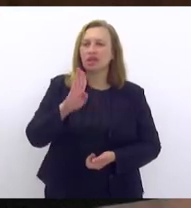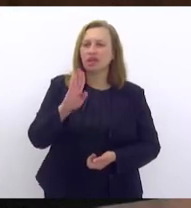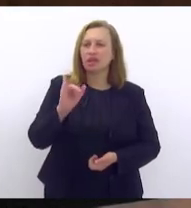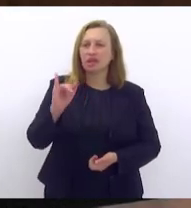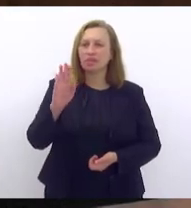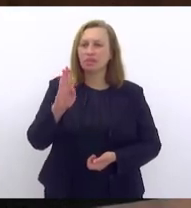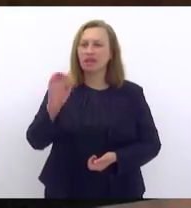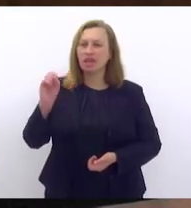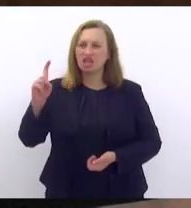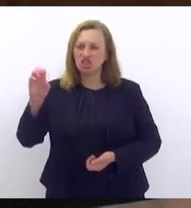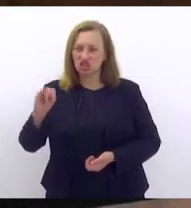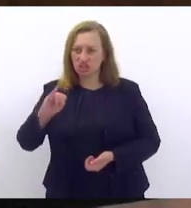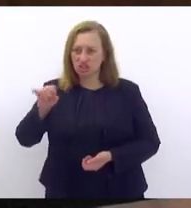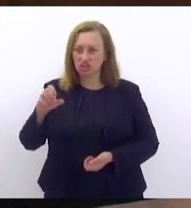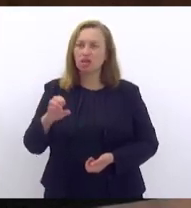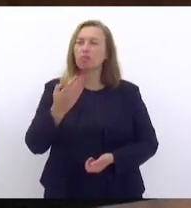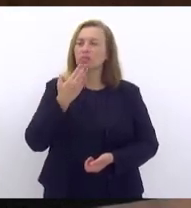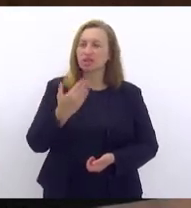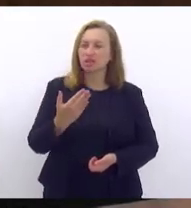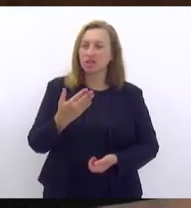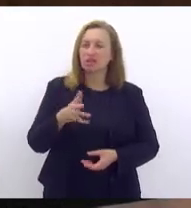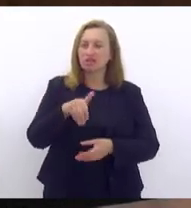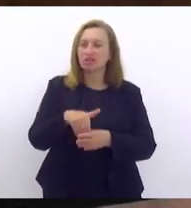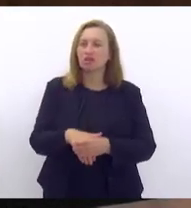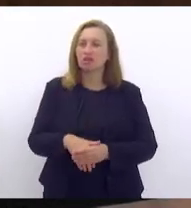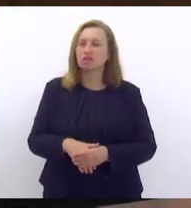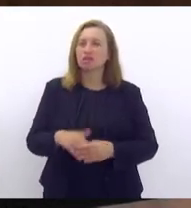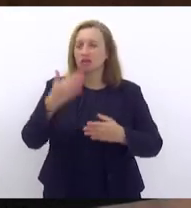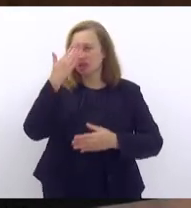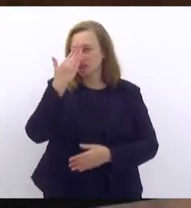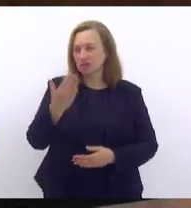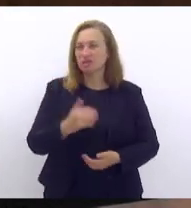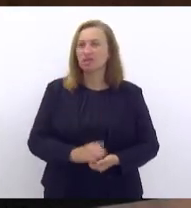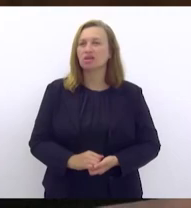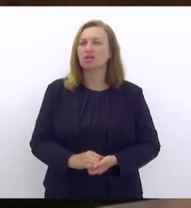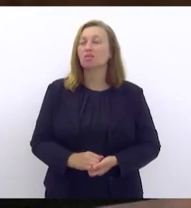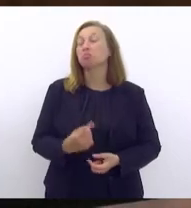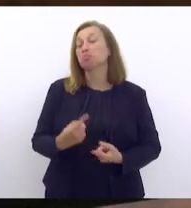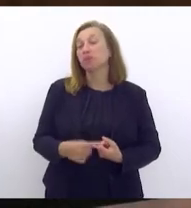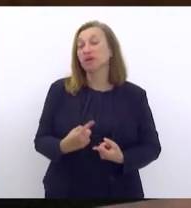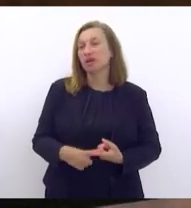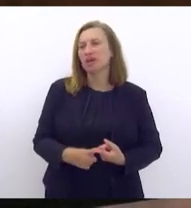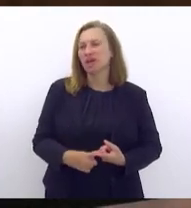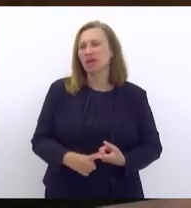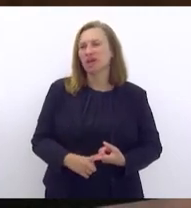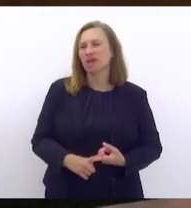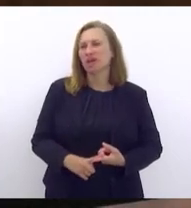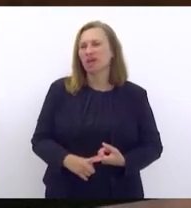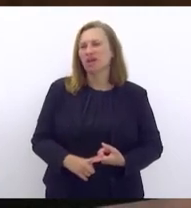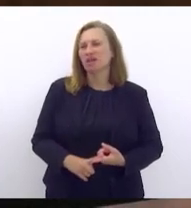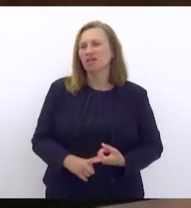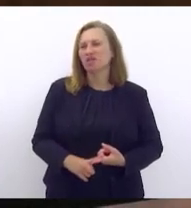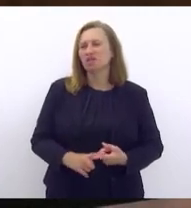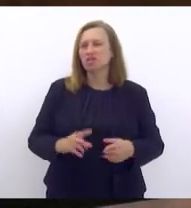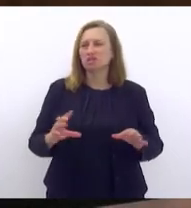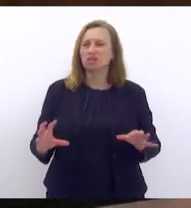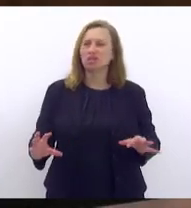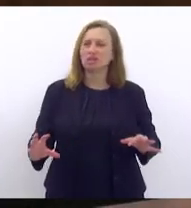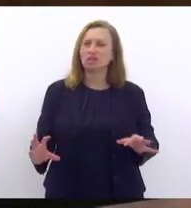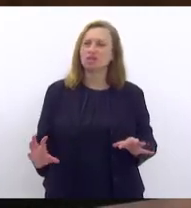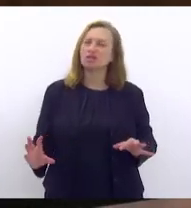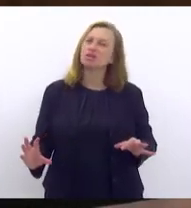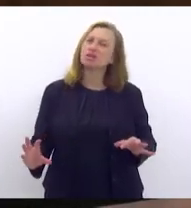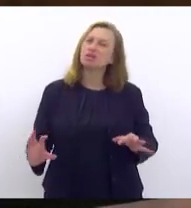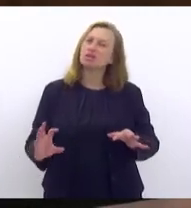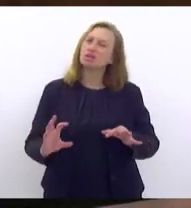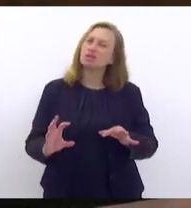Eu pedi para declarar o voto e agradecer, porque a venda casada trata-se de